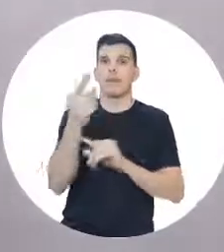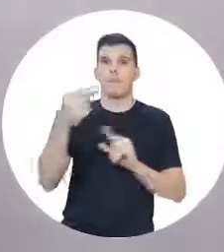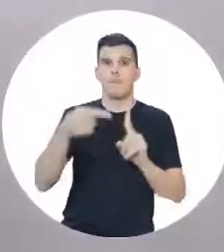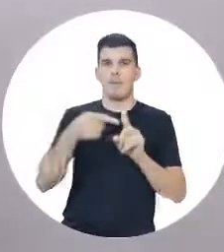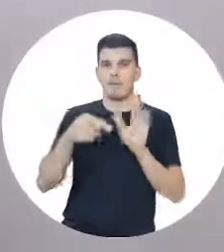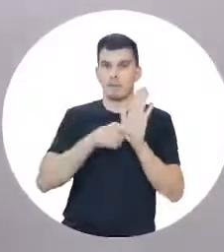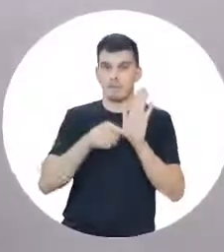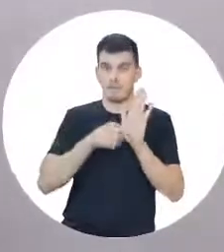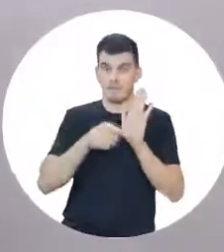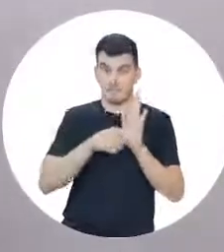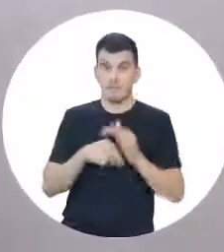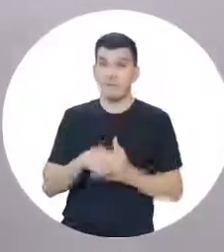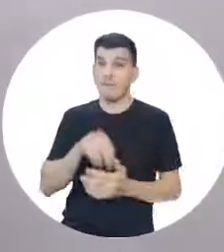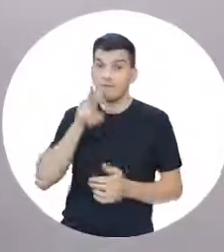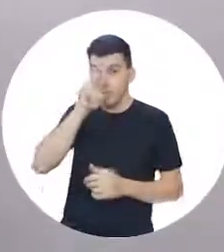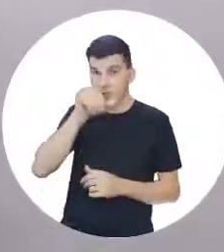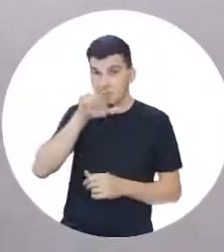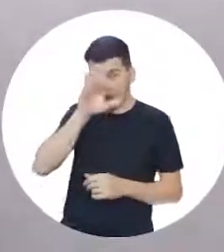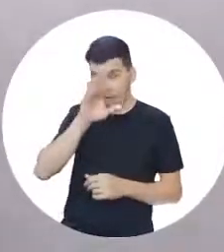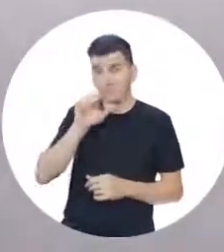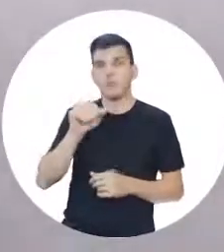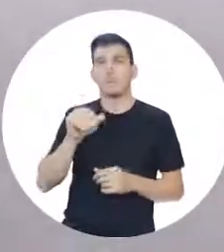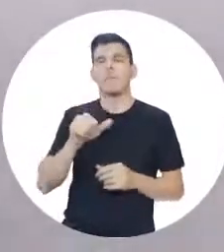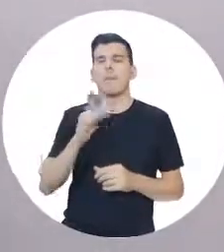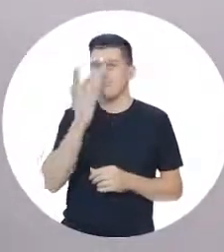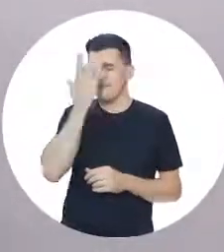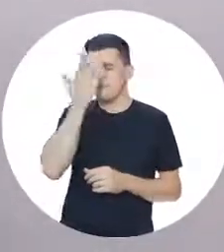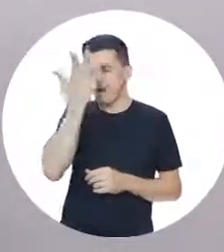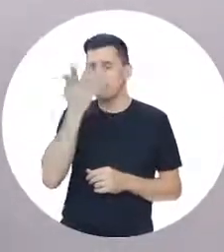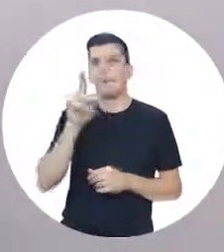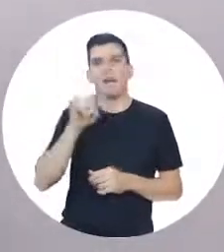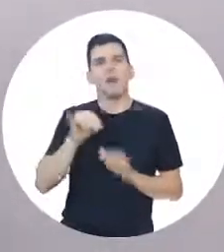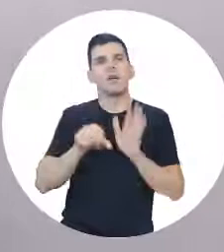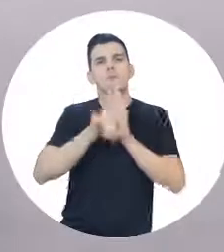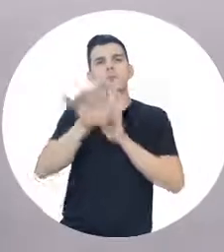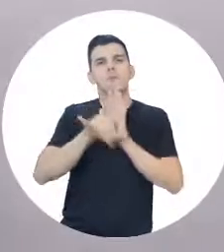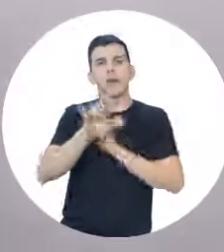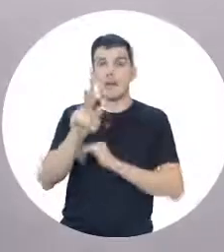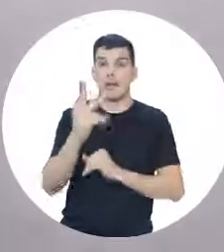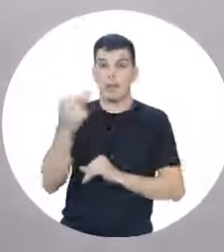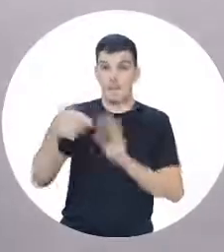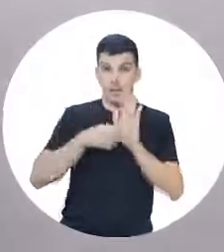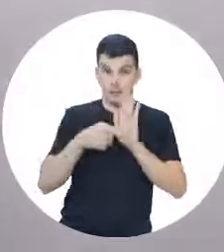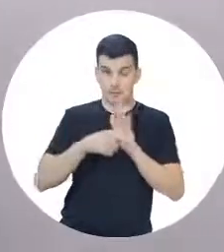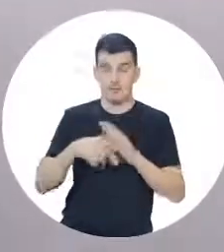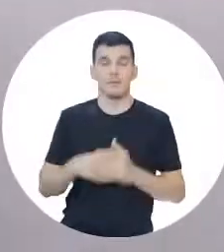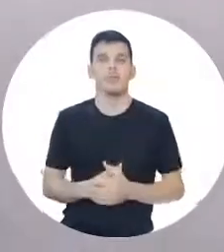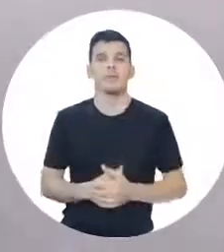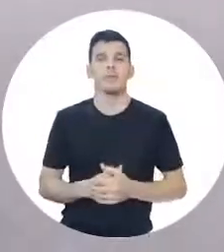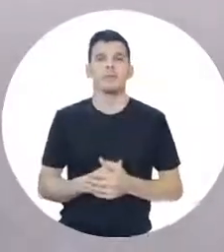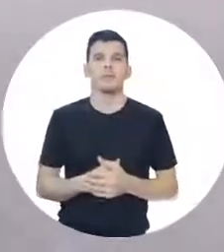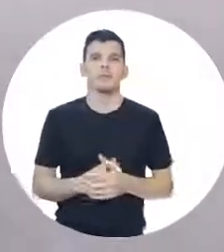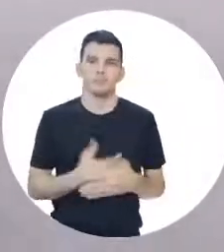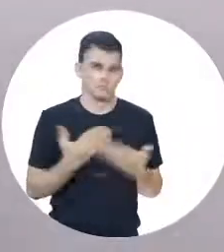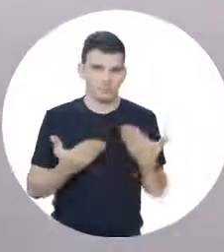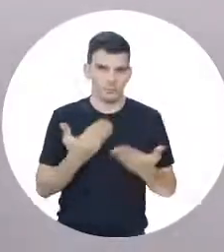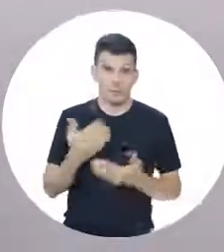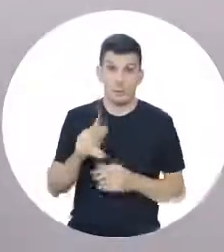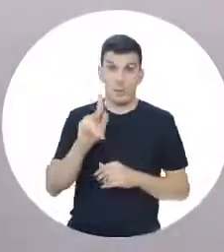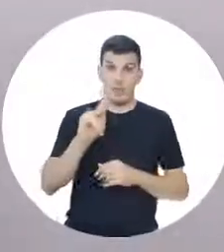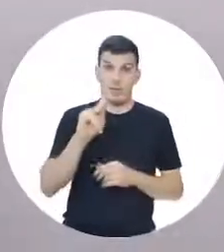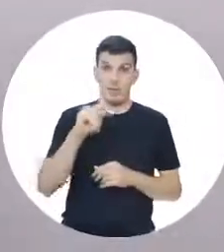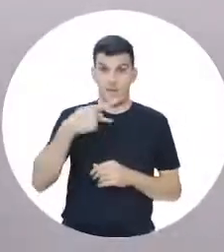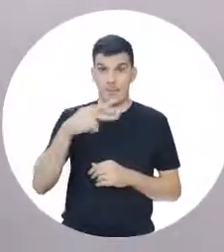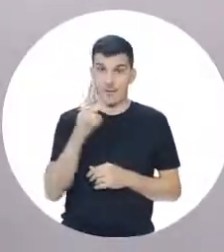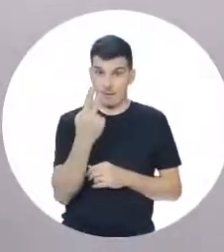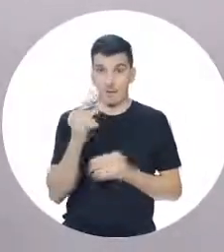H-. Quanto mais forte a base for, mais fácil ela vai liberar o H-. Por consequência, o pH